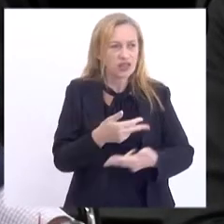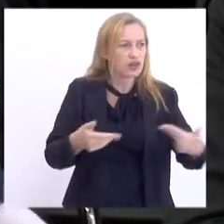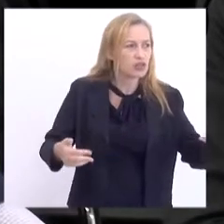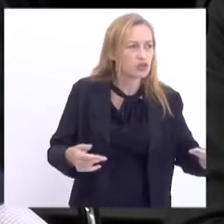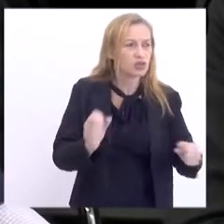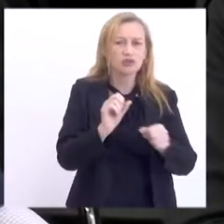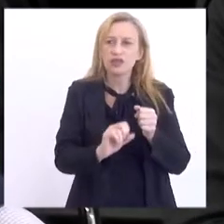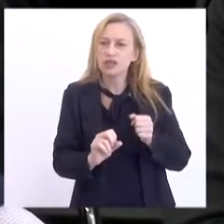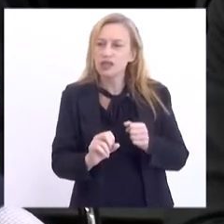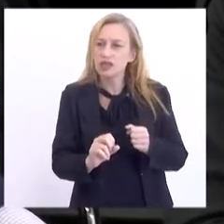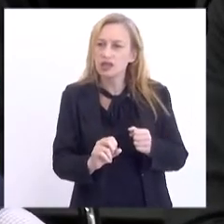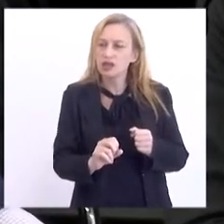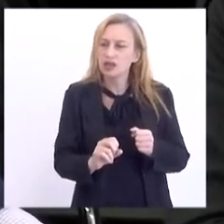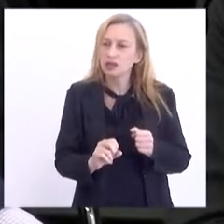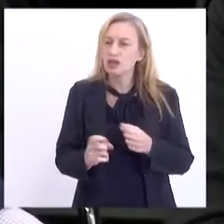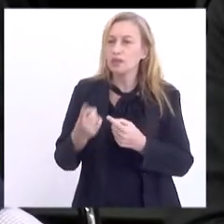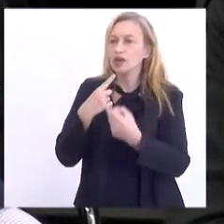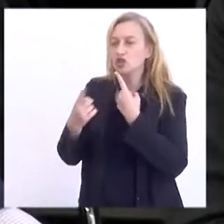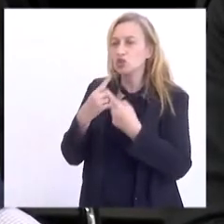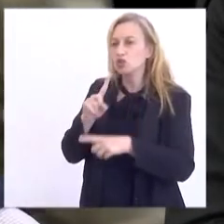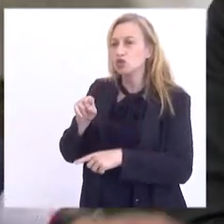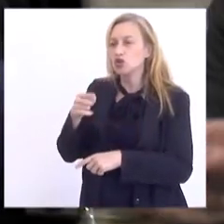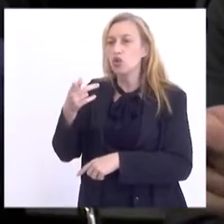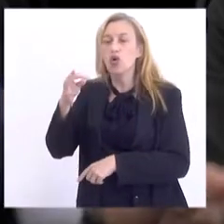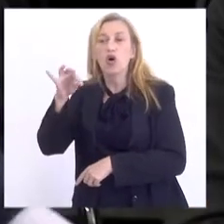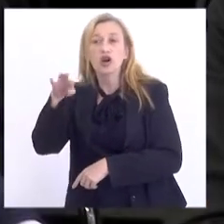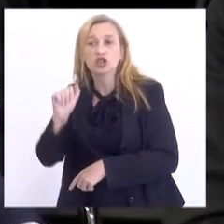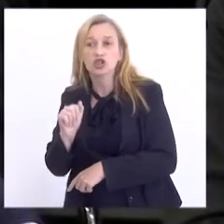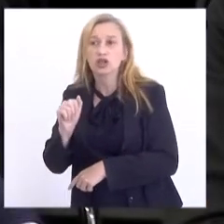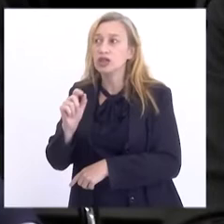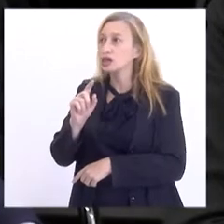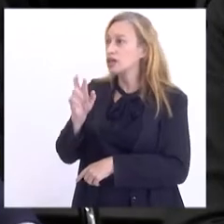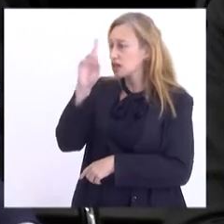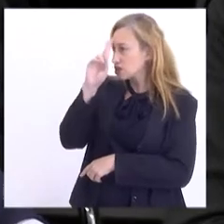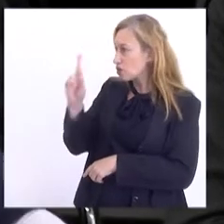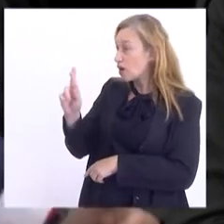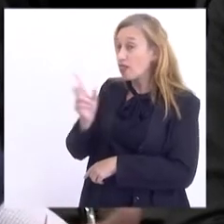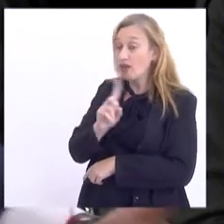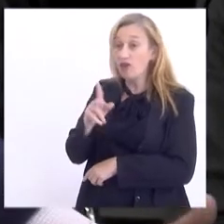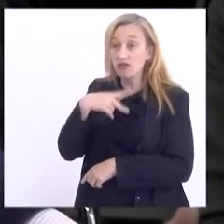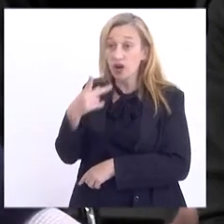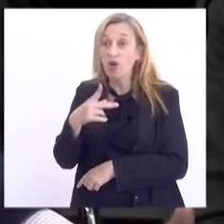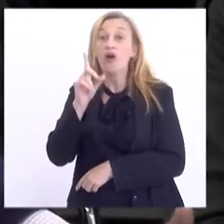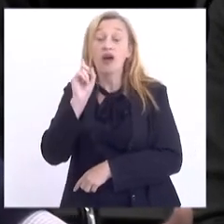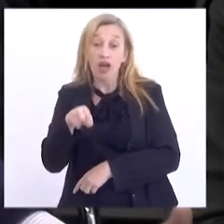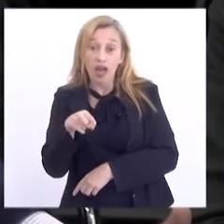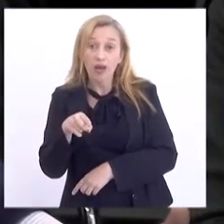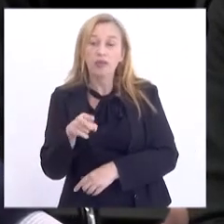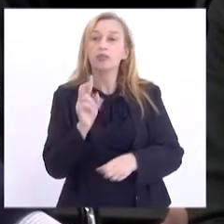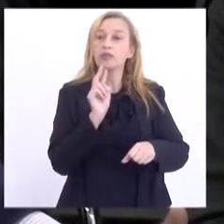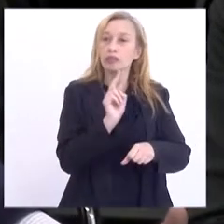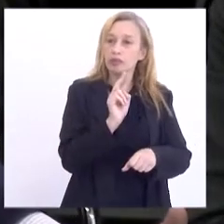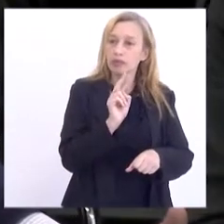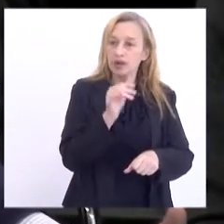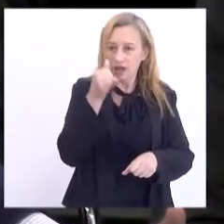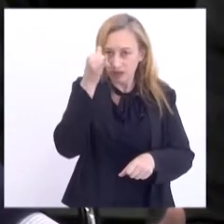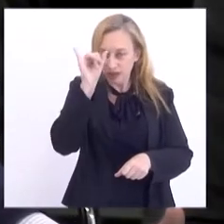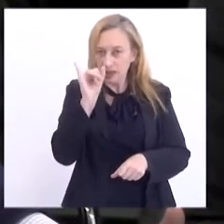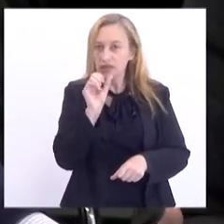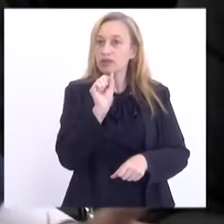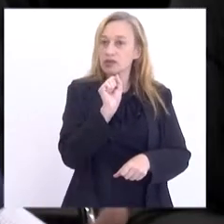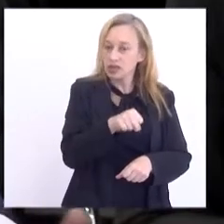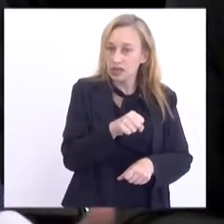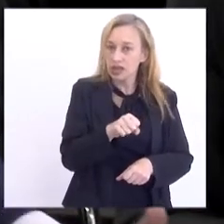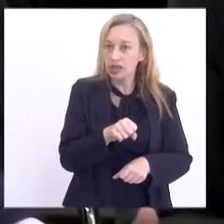coisa que foi feita para contenção tipo de encosta e a senhora não comentou então isso vai prevenção para desastre